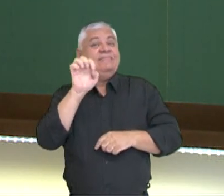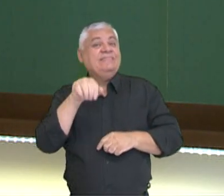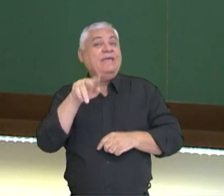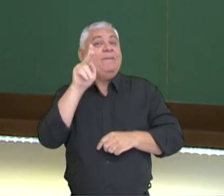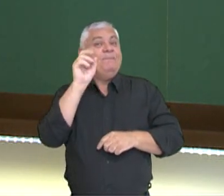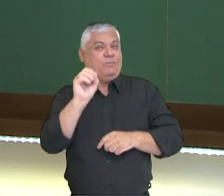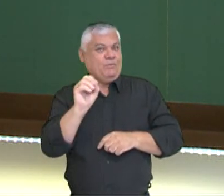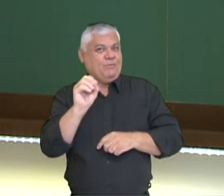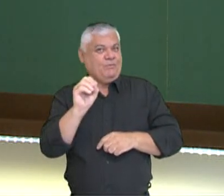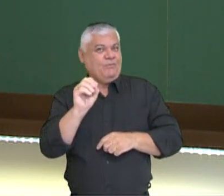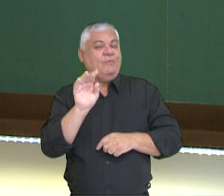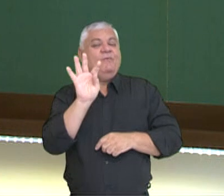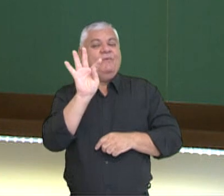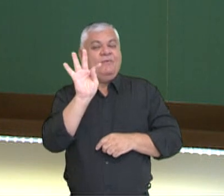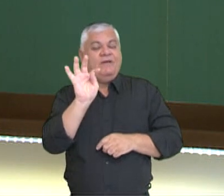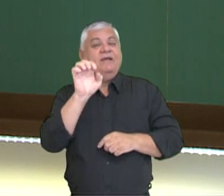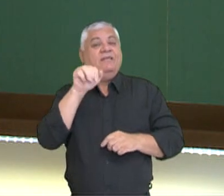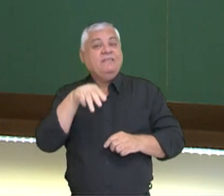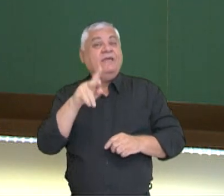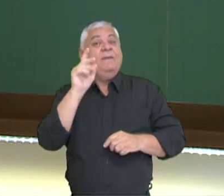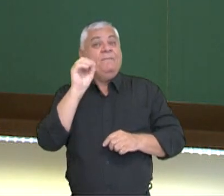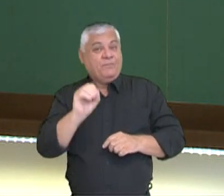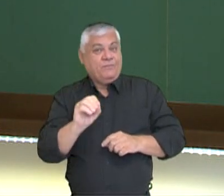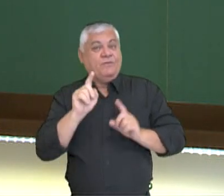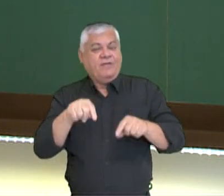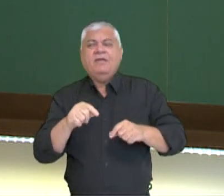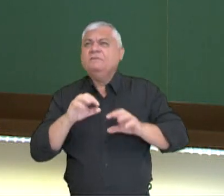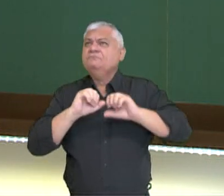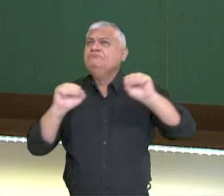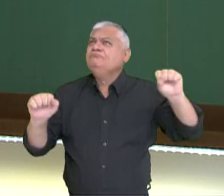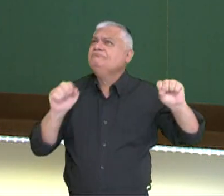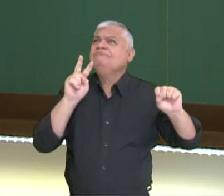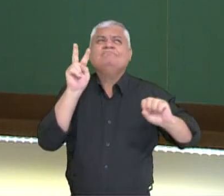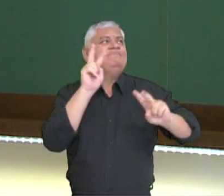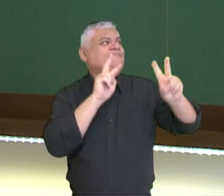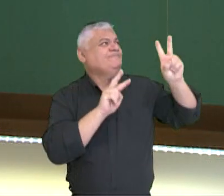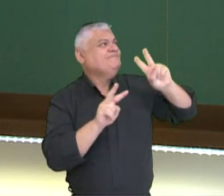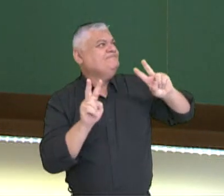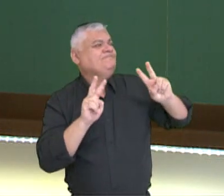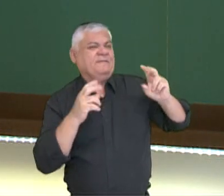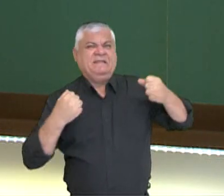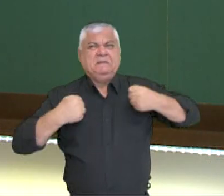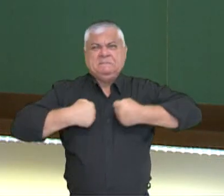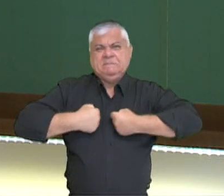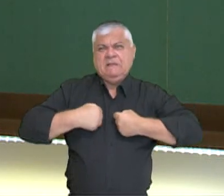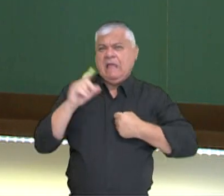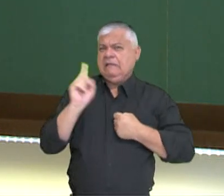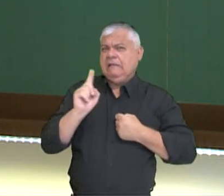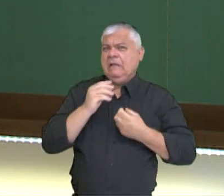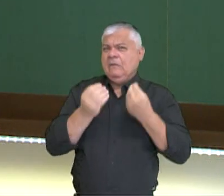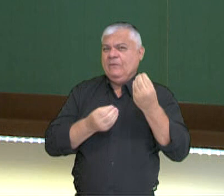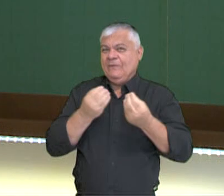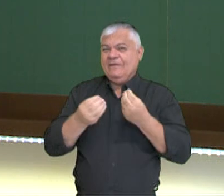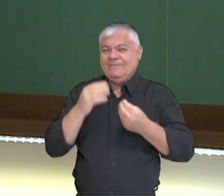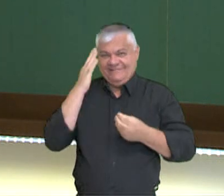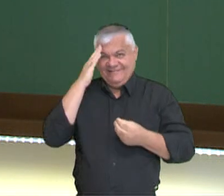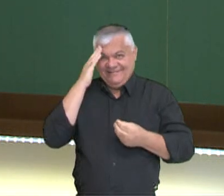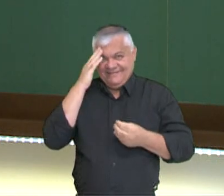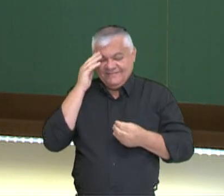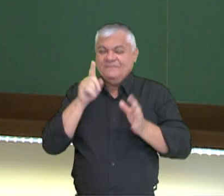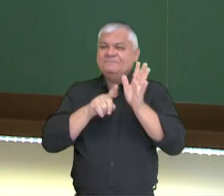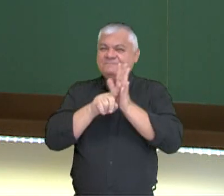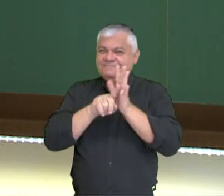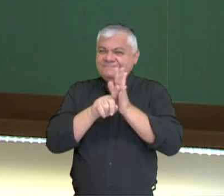Sempre que eu vou sair de casa, sempre que eu vou desenvolver alguma atividade, eu preciso analisar as condições do tempo. Por isso que a